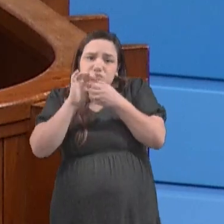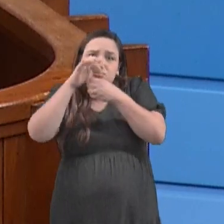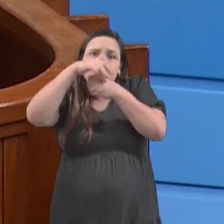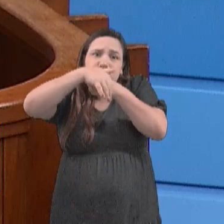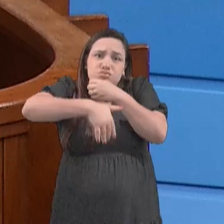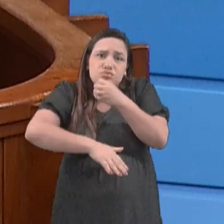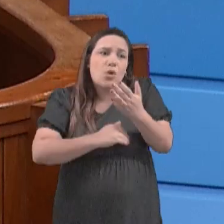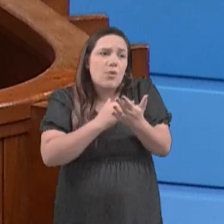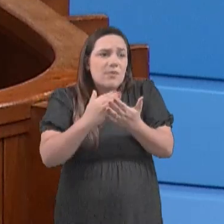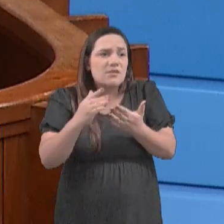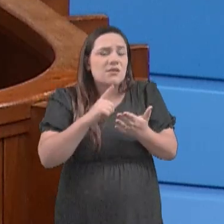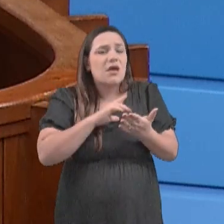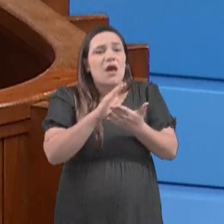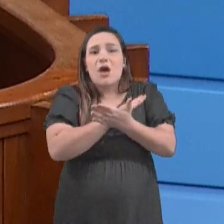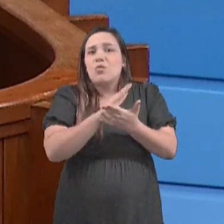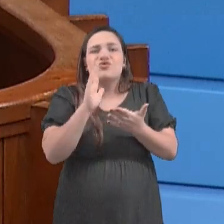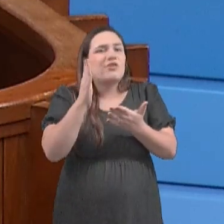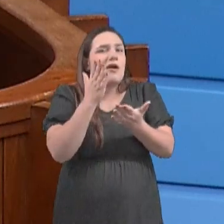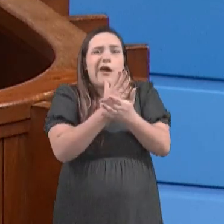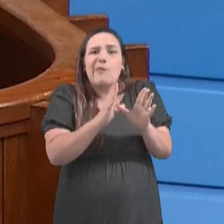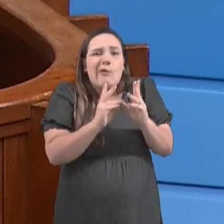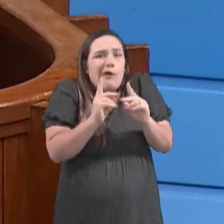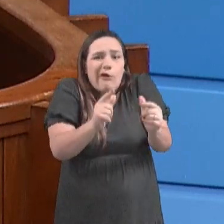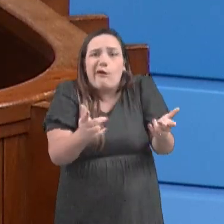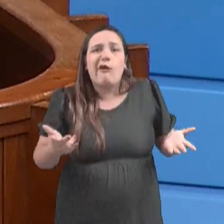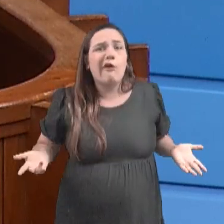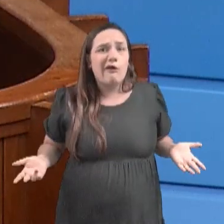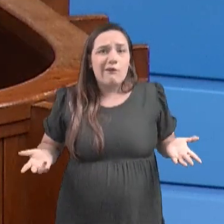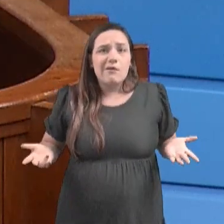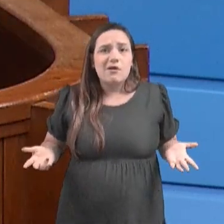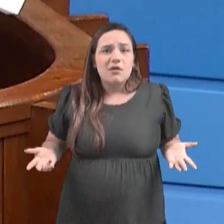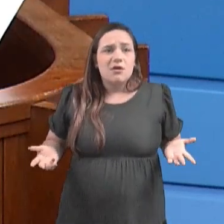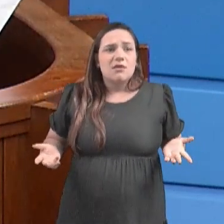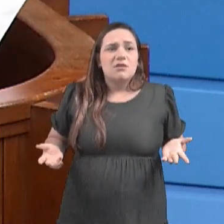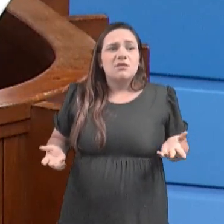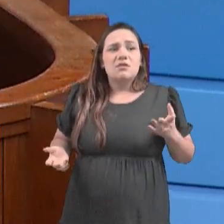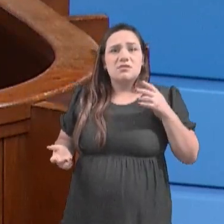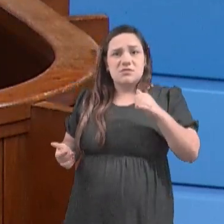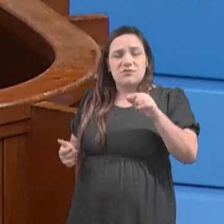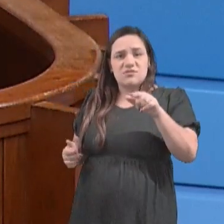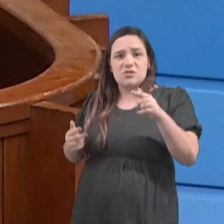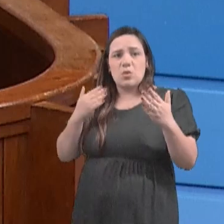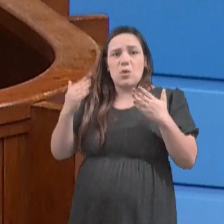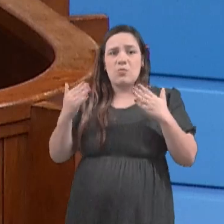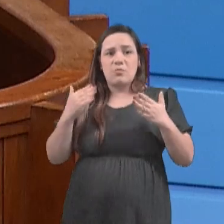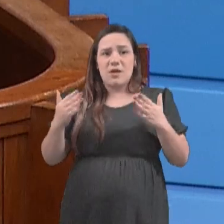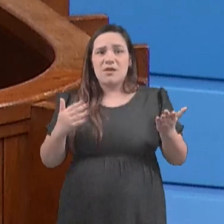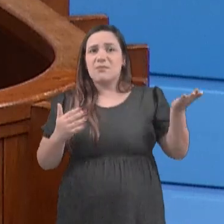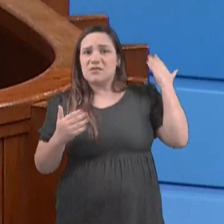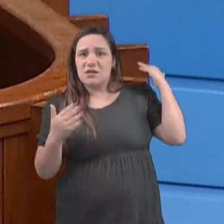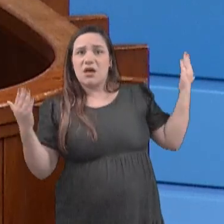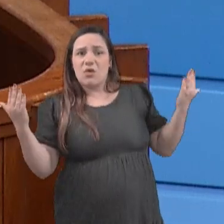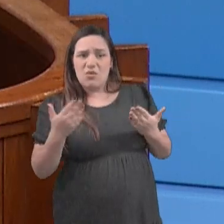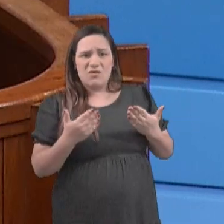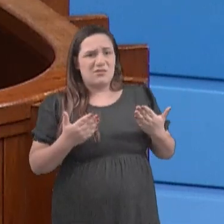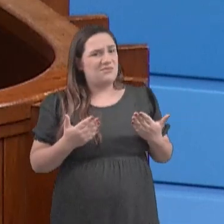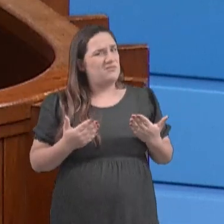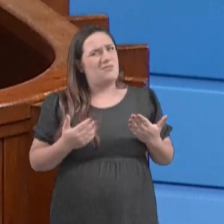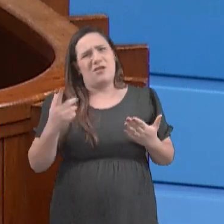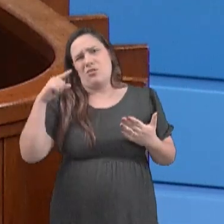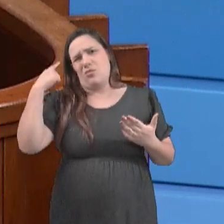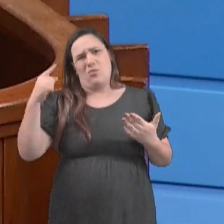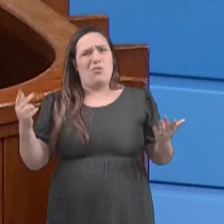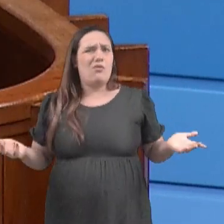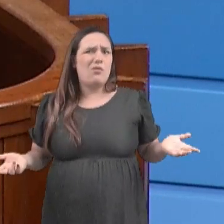nascentes, algumas que já estão degradadas. Se a gente olhar o que era isso aqui e o que está acontecendo hoje, é um